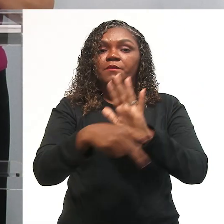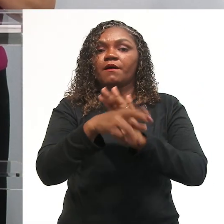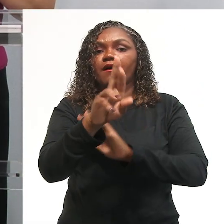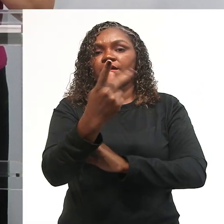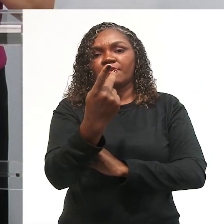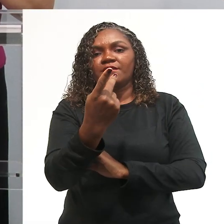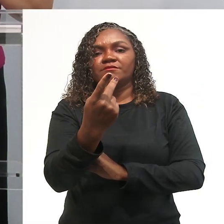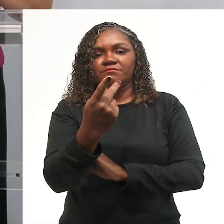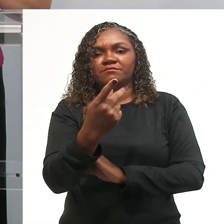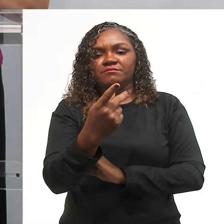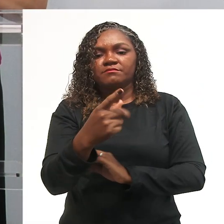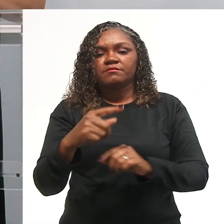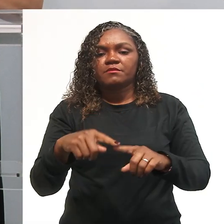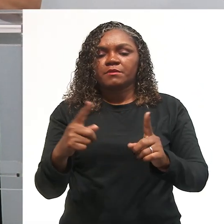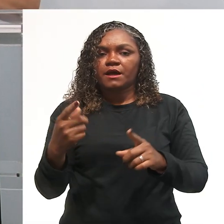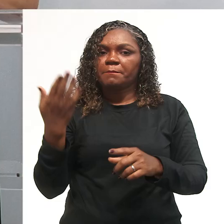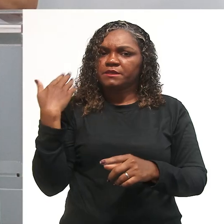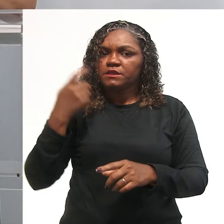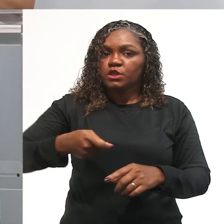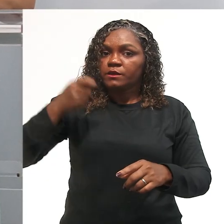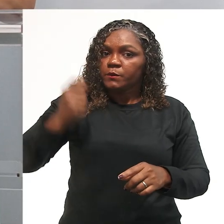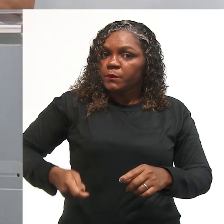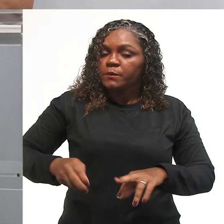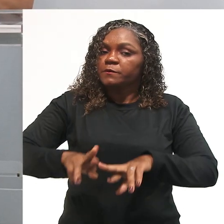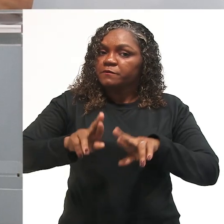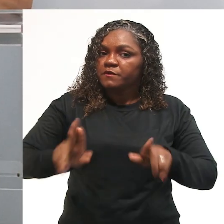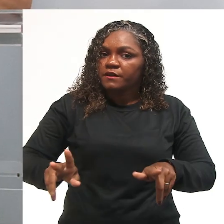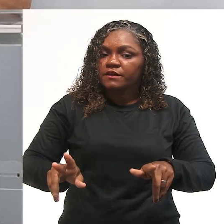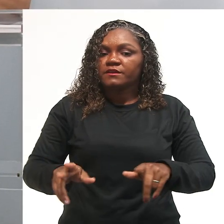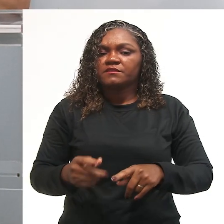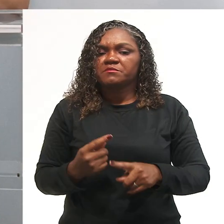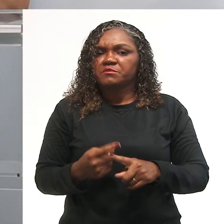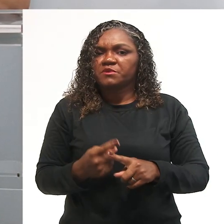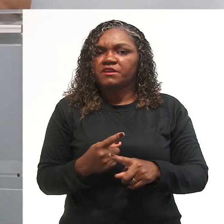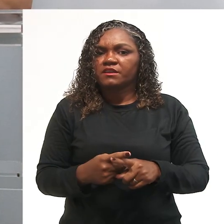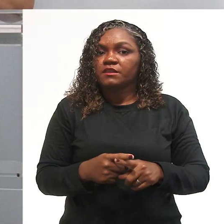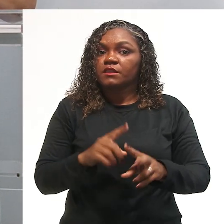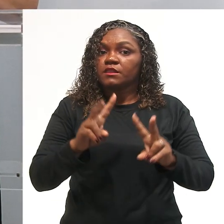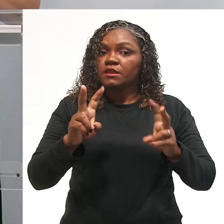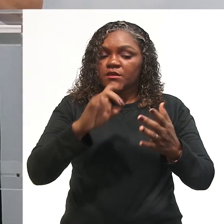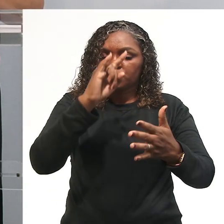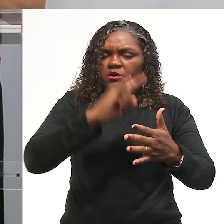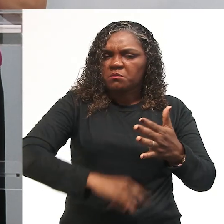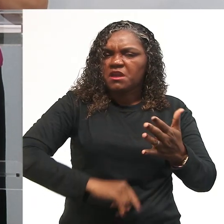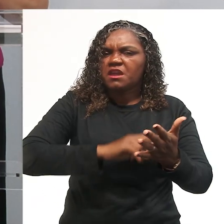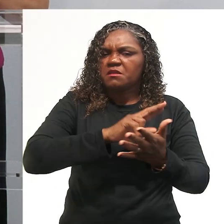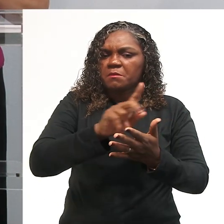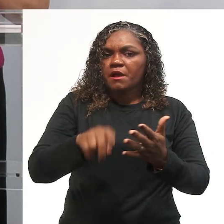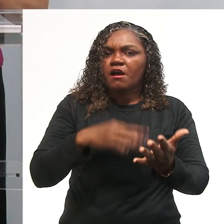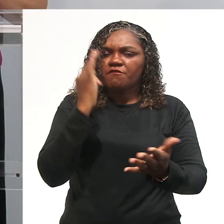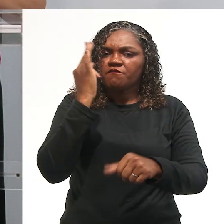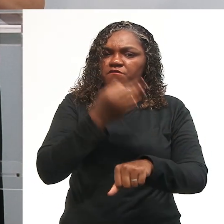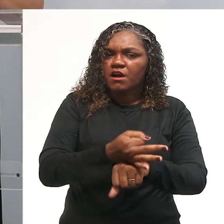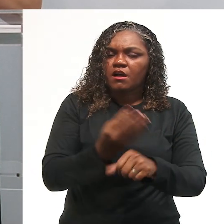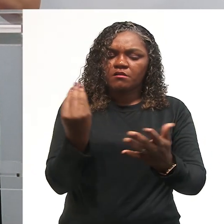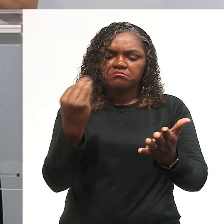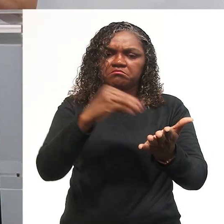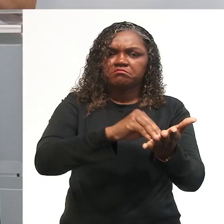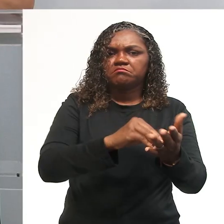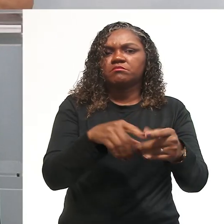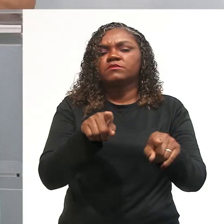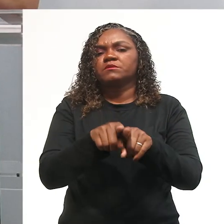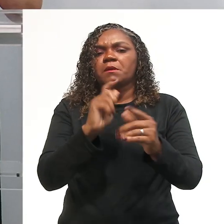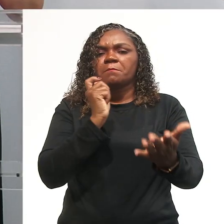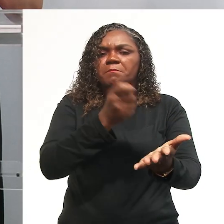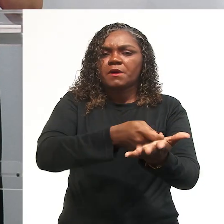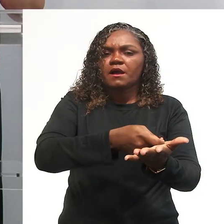RH, mas era mais burocrático, né? Para cuidar de questões burocráticas, por exemplo, faltas, né? Pagamento, essas